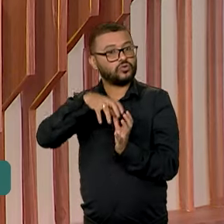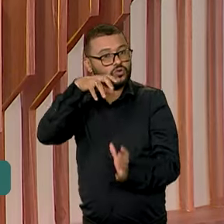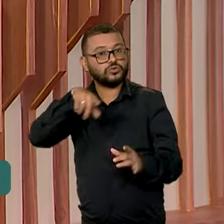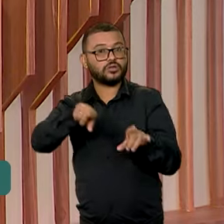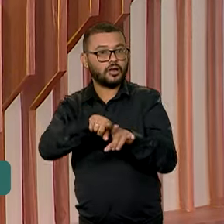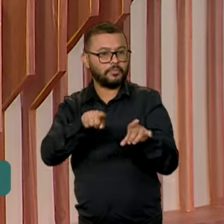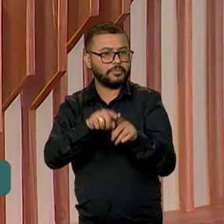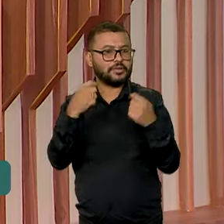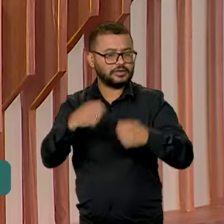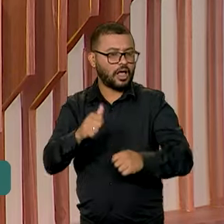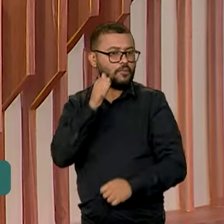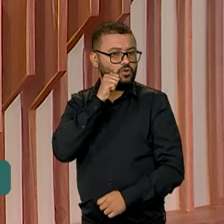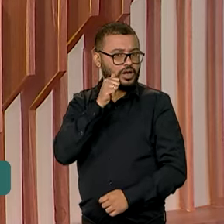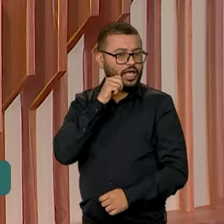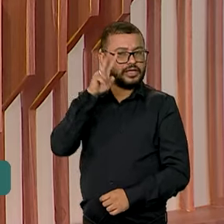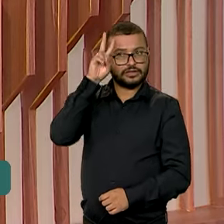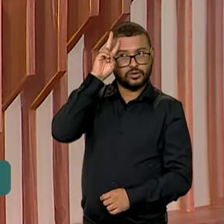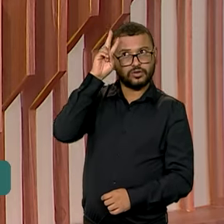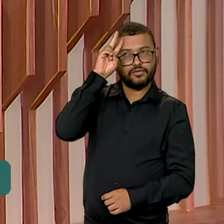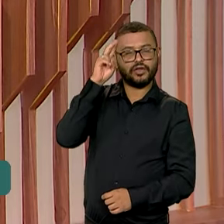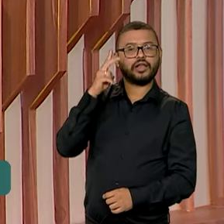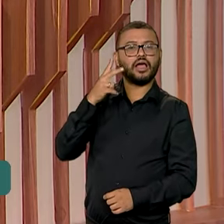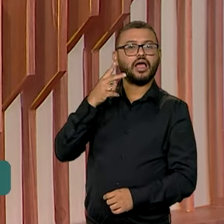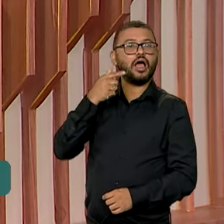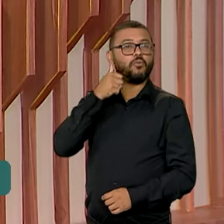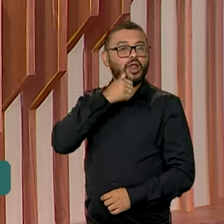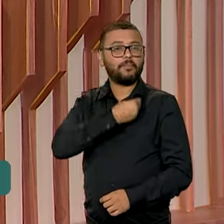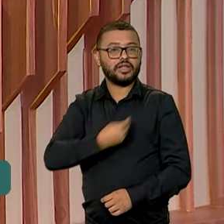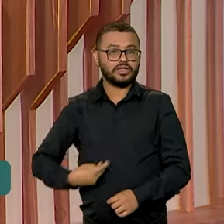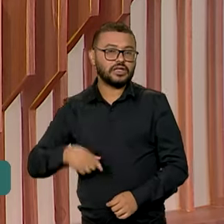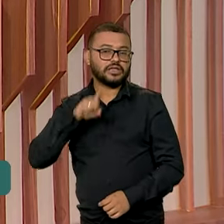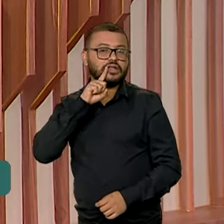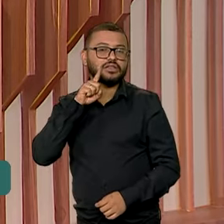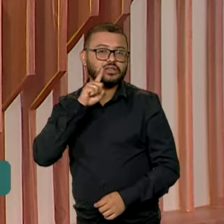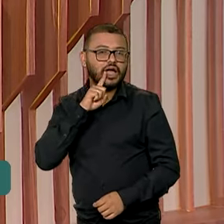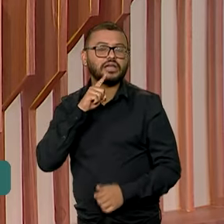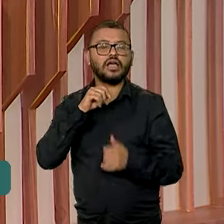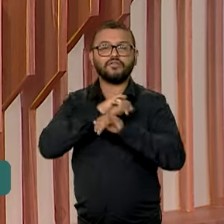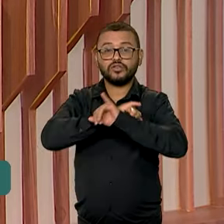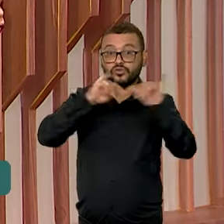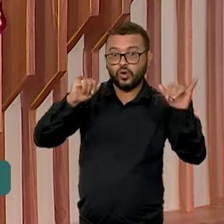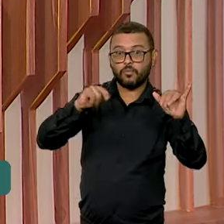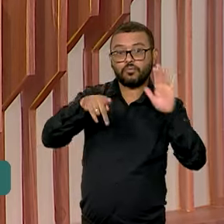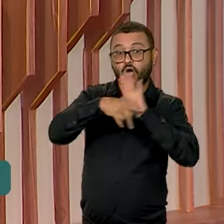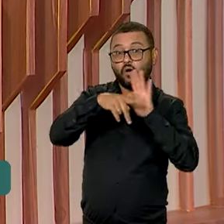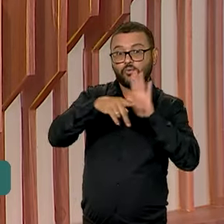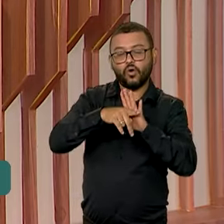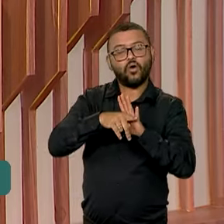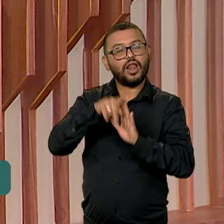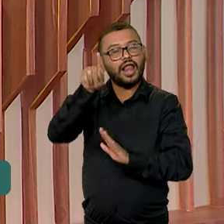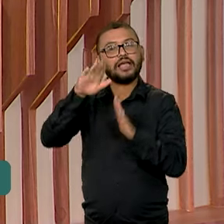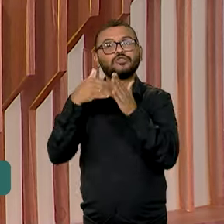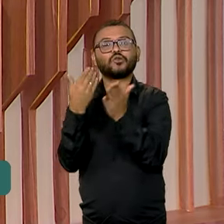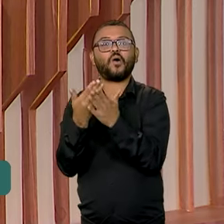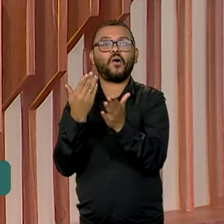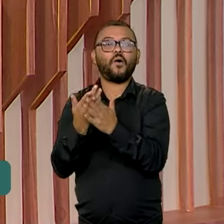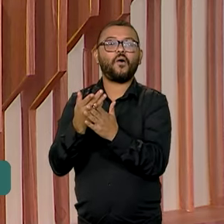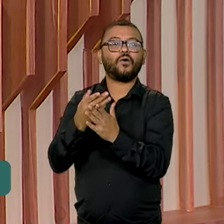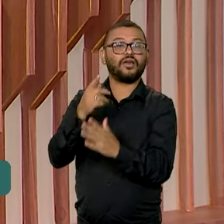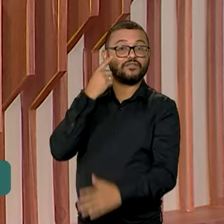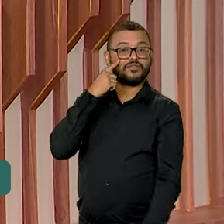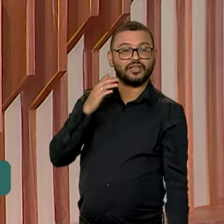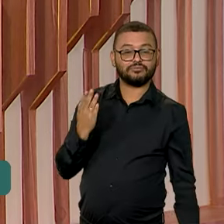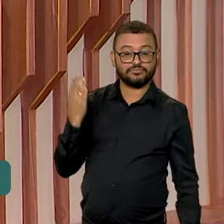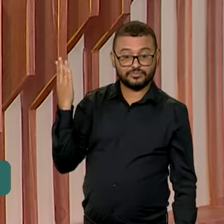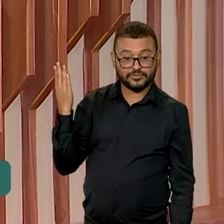idosos. Nessa segunda, a ministra Nízia Trindade acompanhou um ato de vacinação de rotina na Escola Municipal